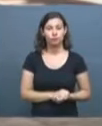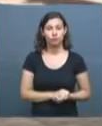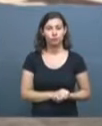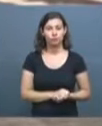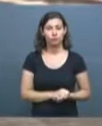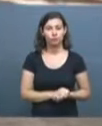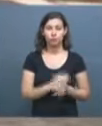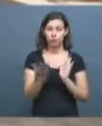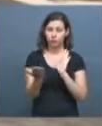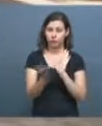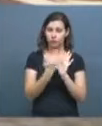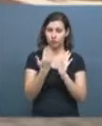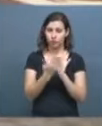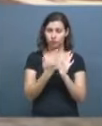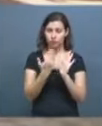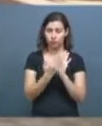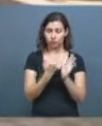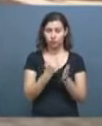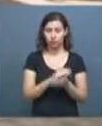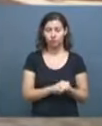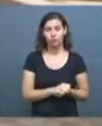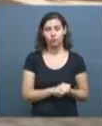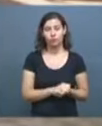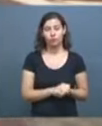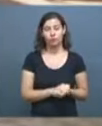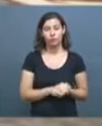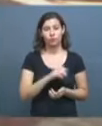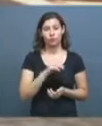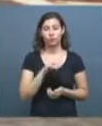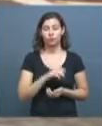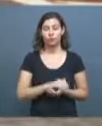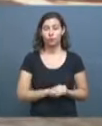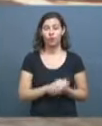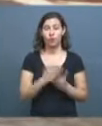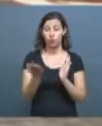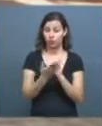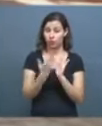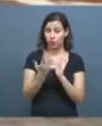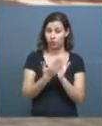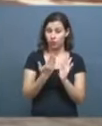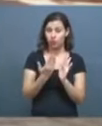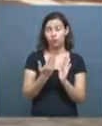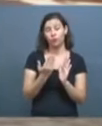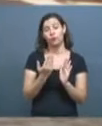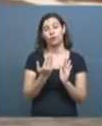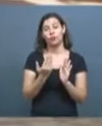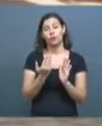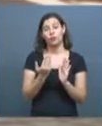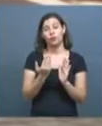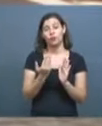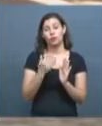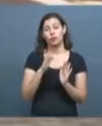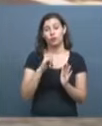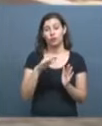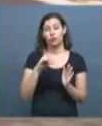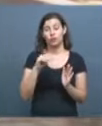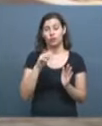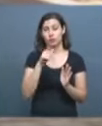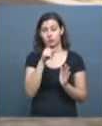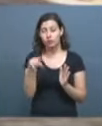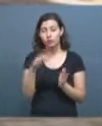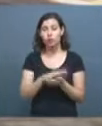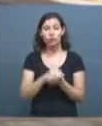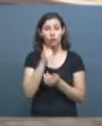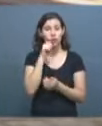Um livro chama A Sexta Extinção, Uma História Não Natural. É um livro de não ficção em que é uma repórter, ela viaja